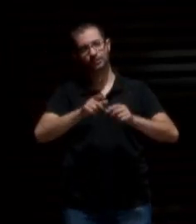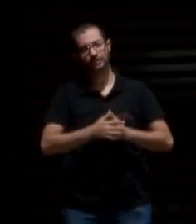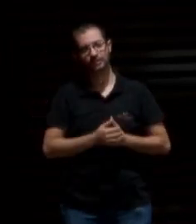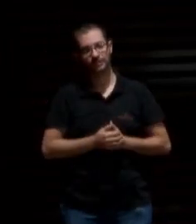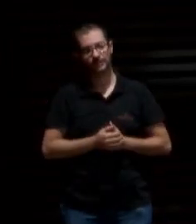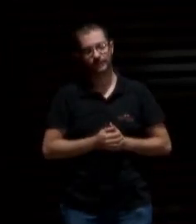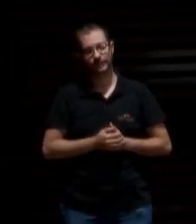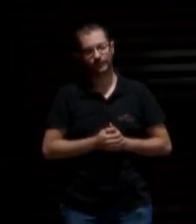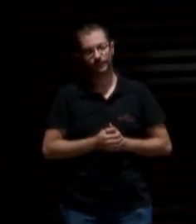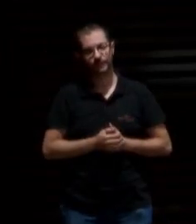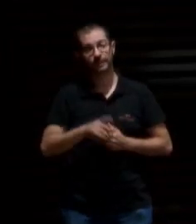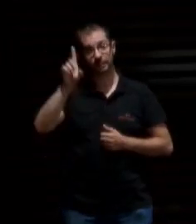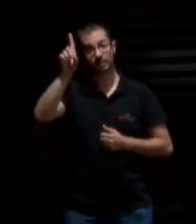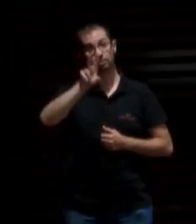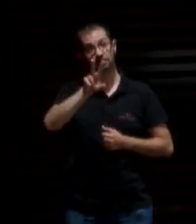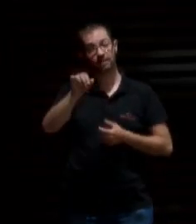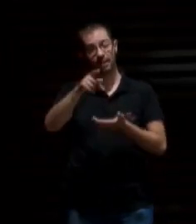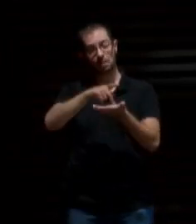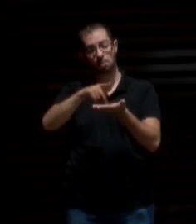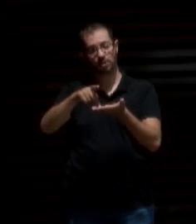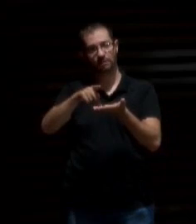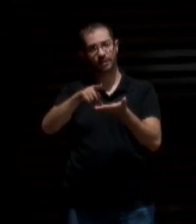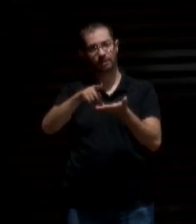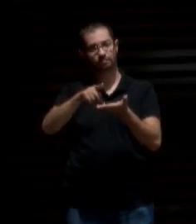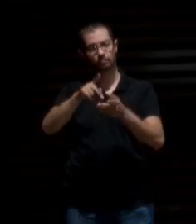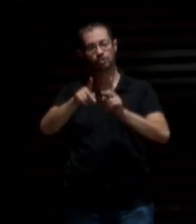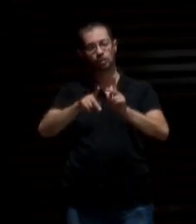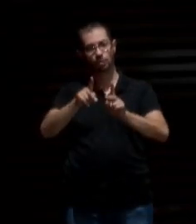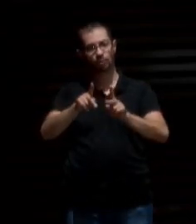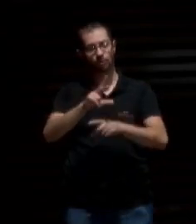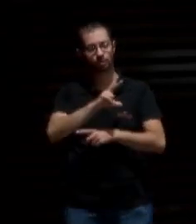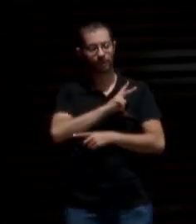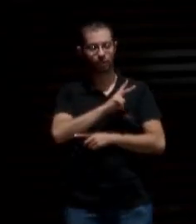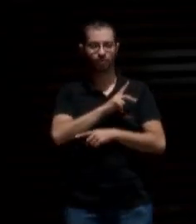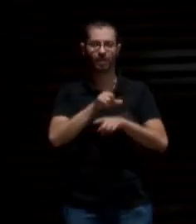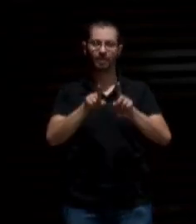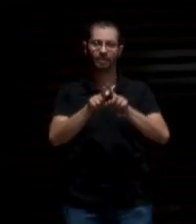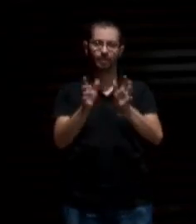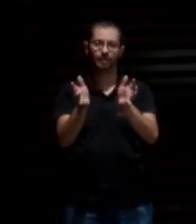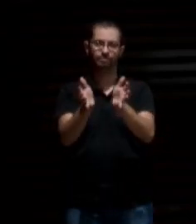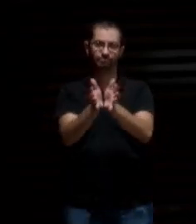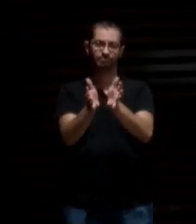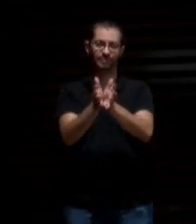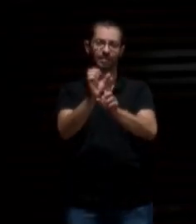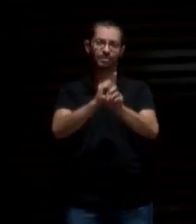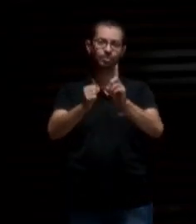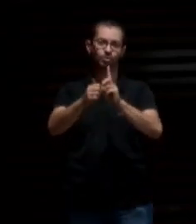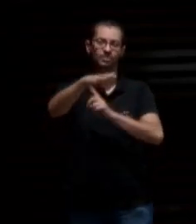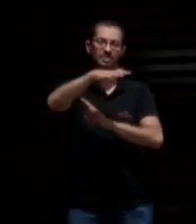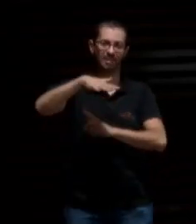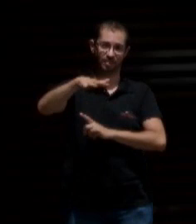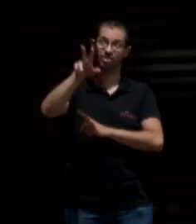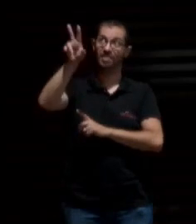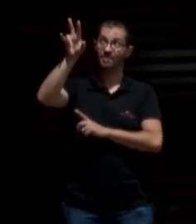E Ele vai purificar o seu povo, individualmente e corporativamente. Ele vai fazer isso com cada crente de